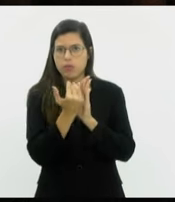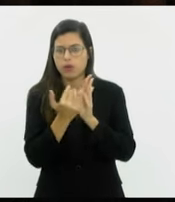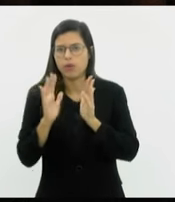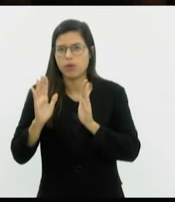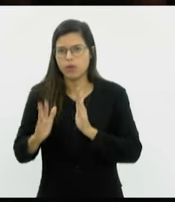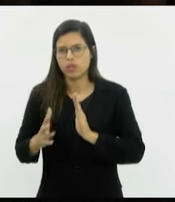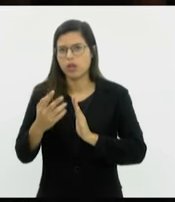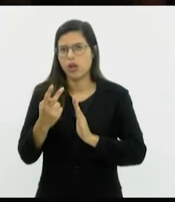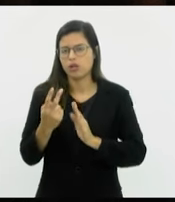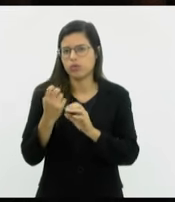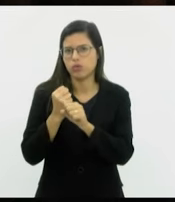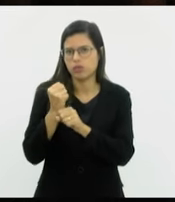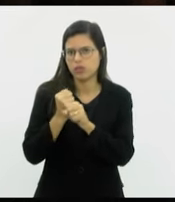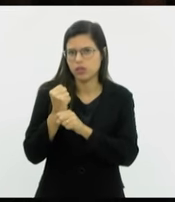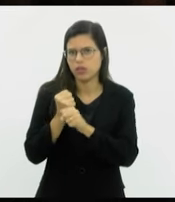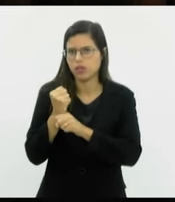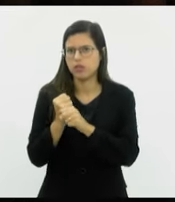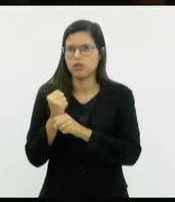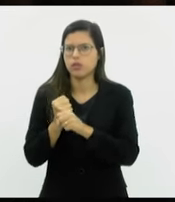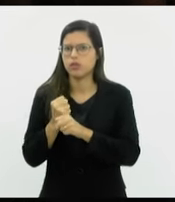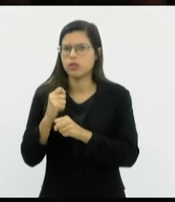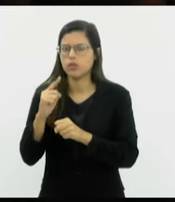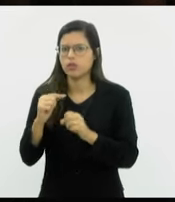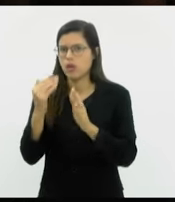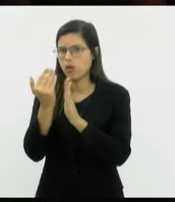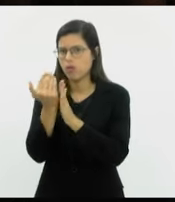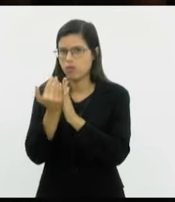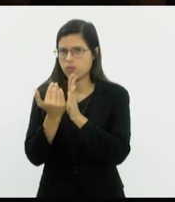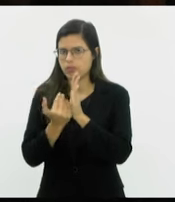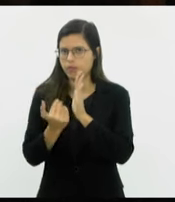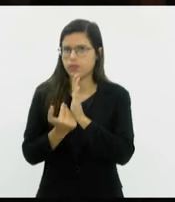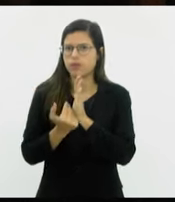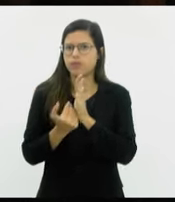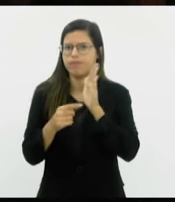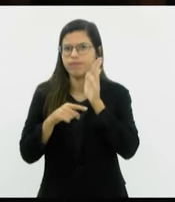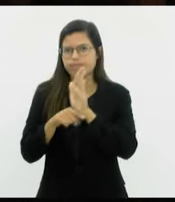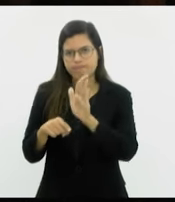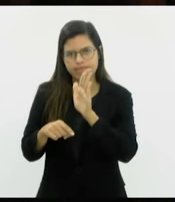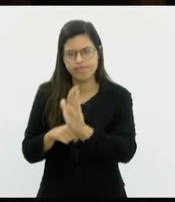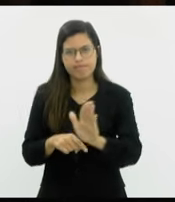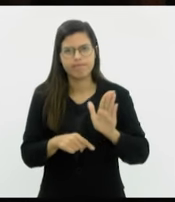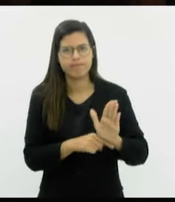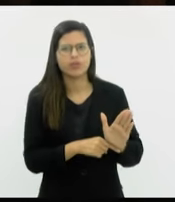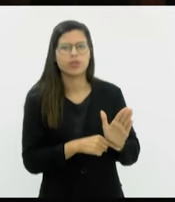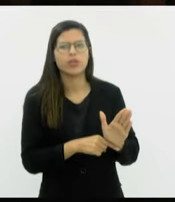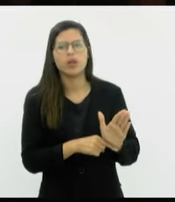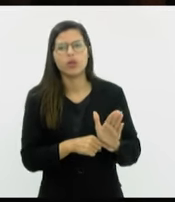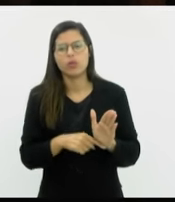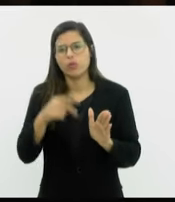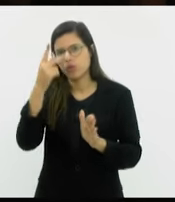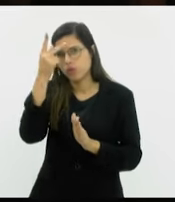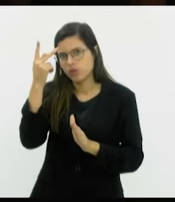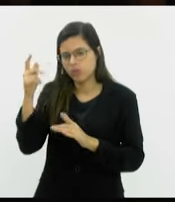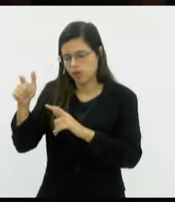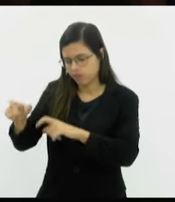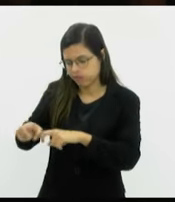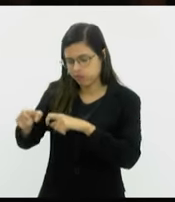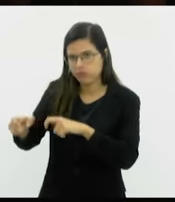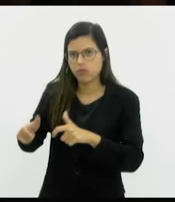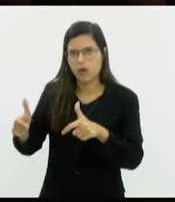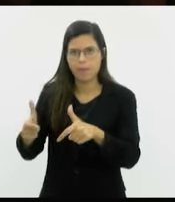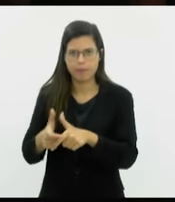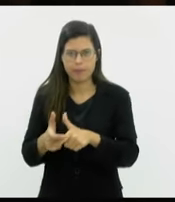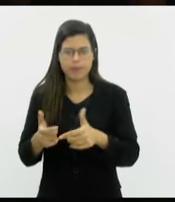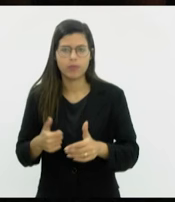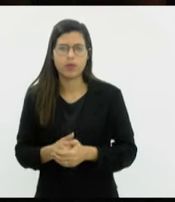2 anos, ou um pouco mais. É um programa que vem ajudando muito os pequenos produtores rurais, porque quem conhece um